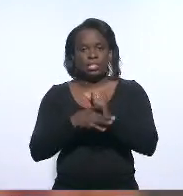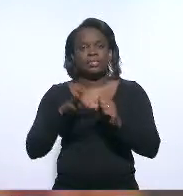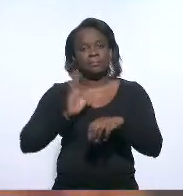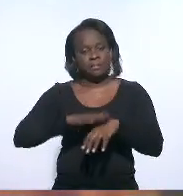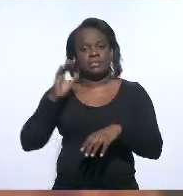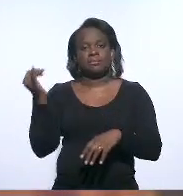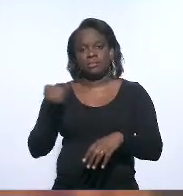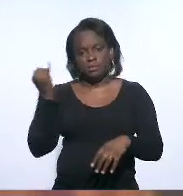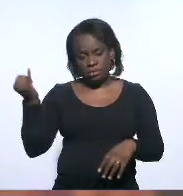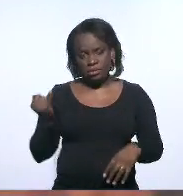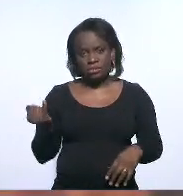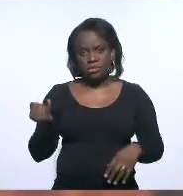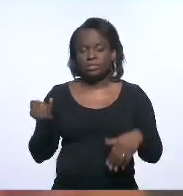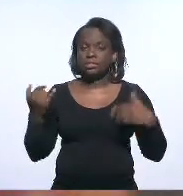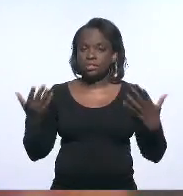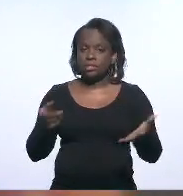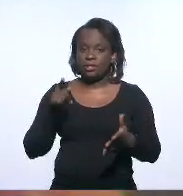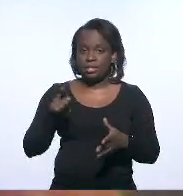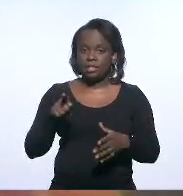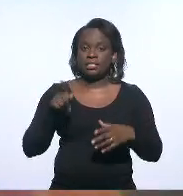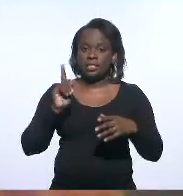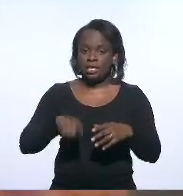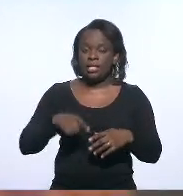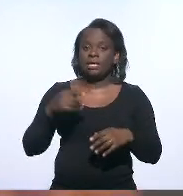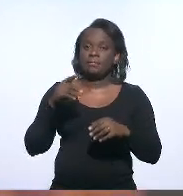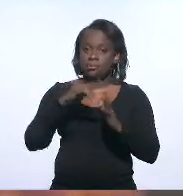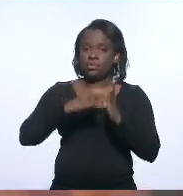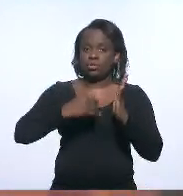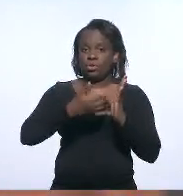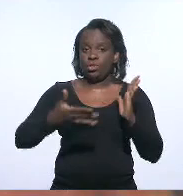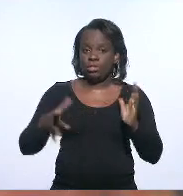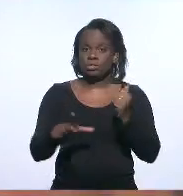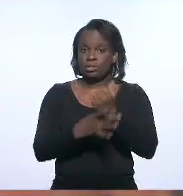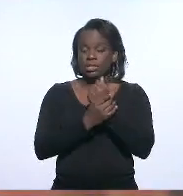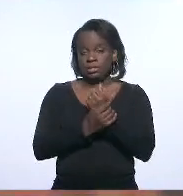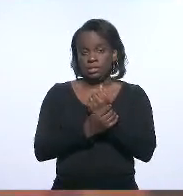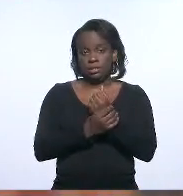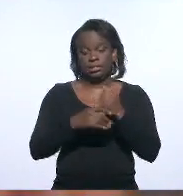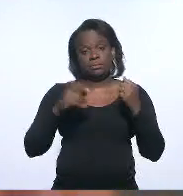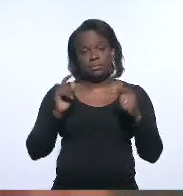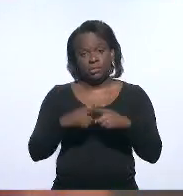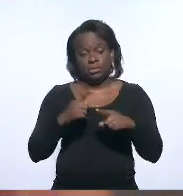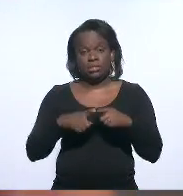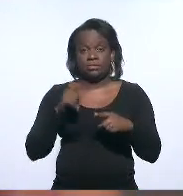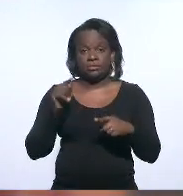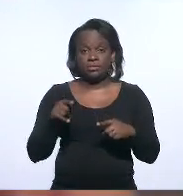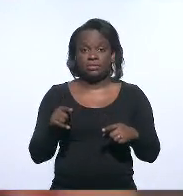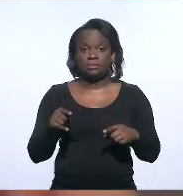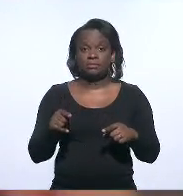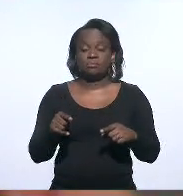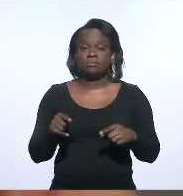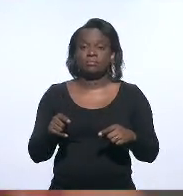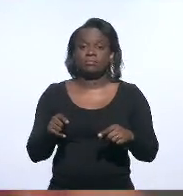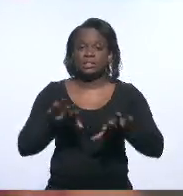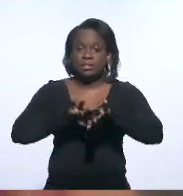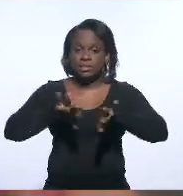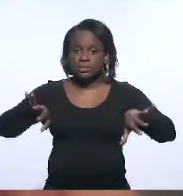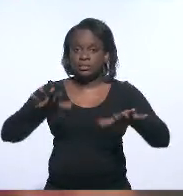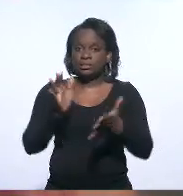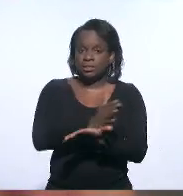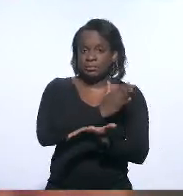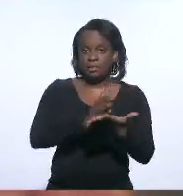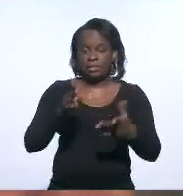mais importantes. E essa medida é, na verdade, um protocolo de segurança, que é você separar